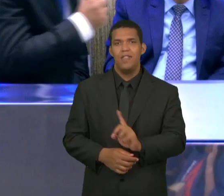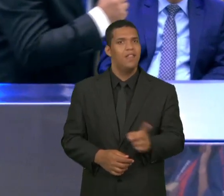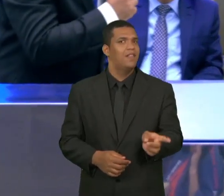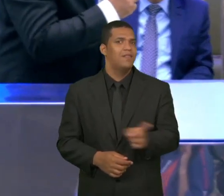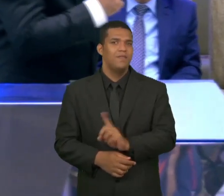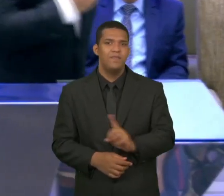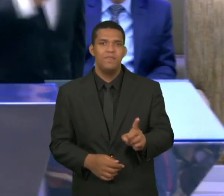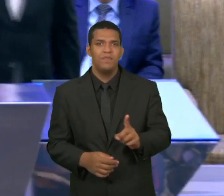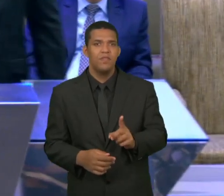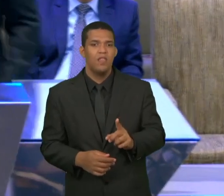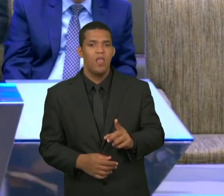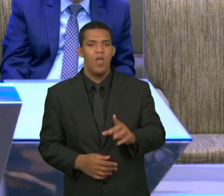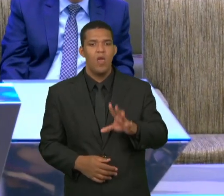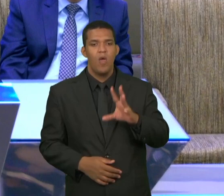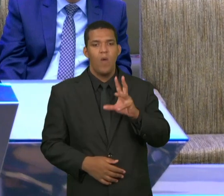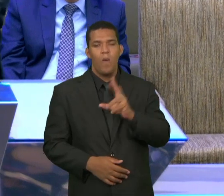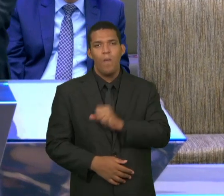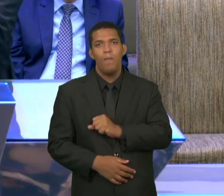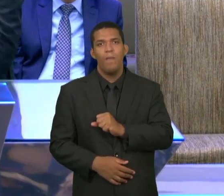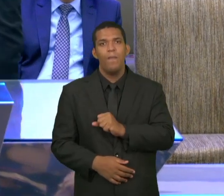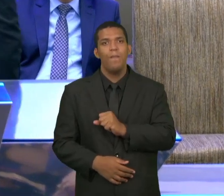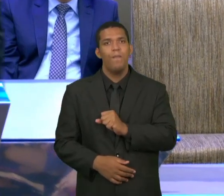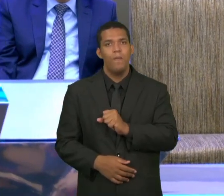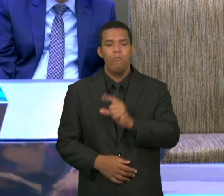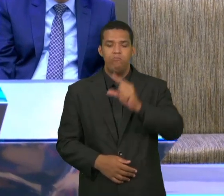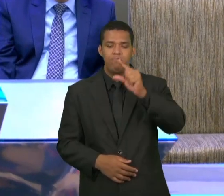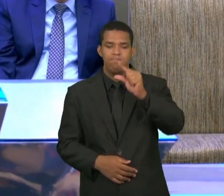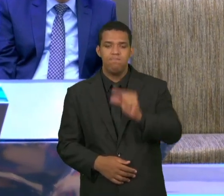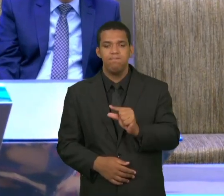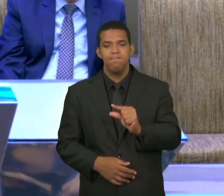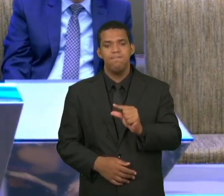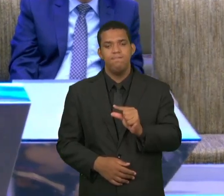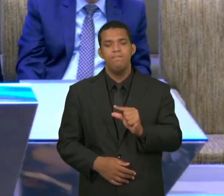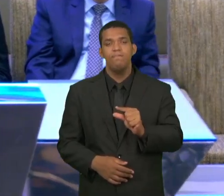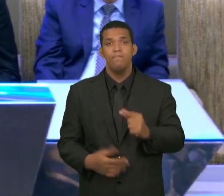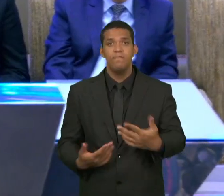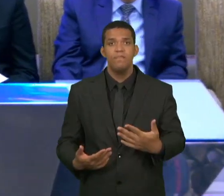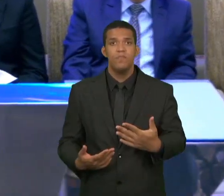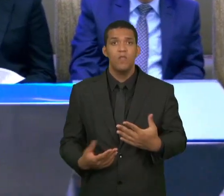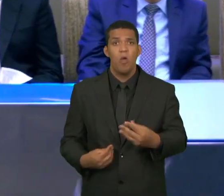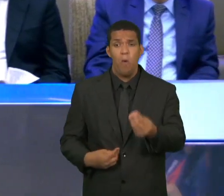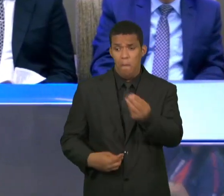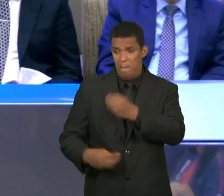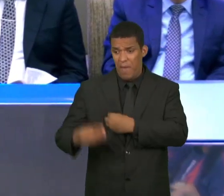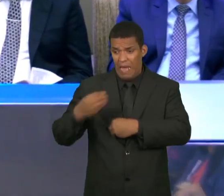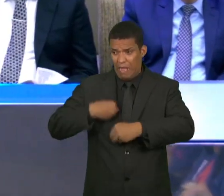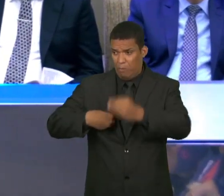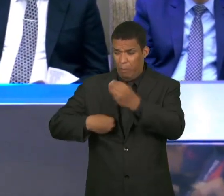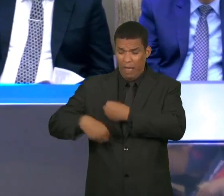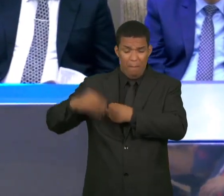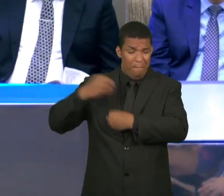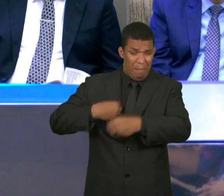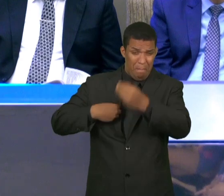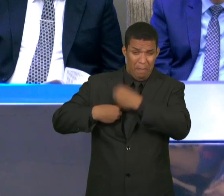diminuir? Está entendendo agora? O pecado vai aumentar tanto que